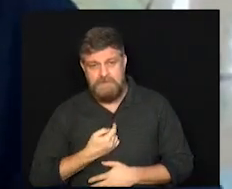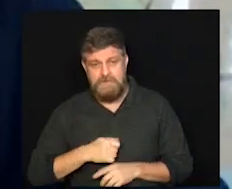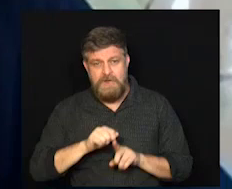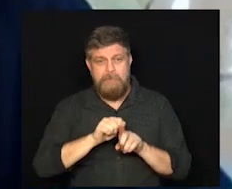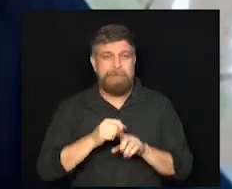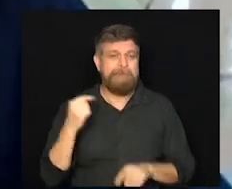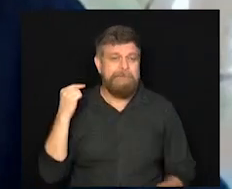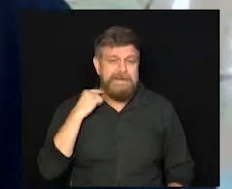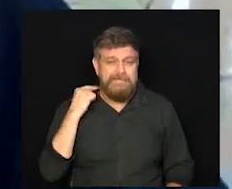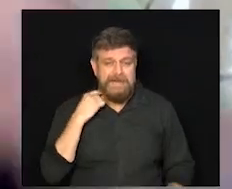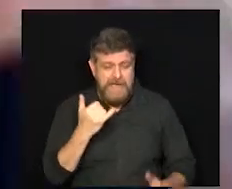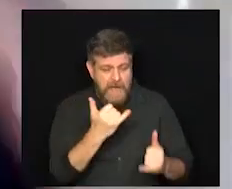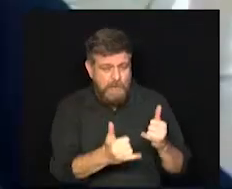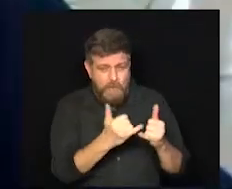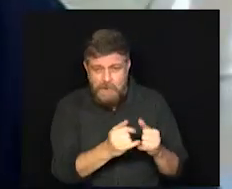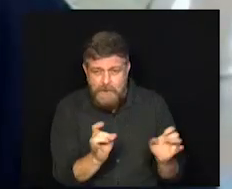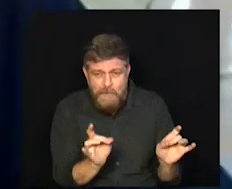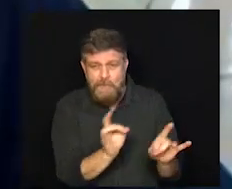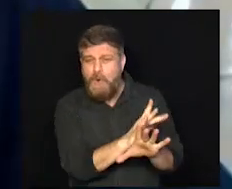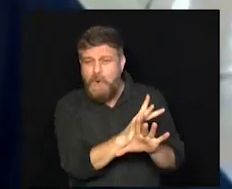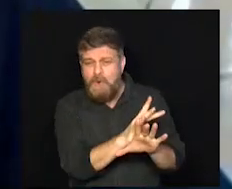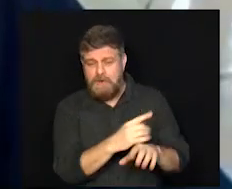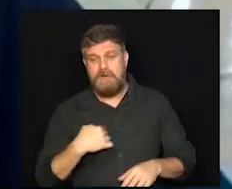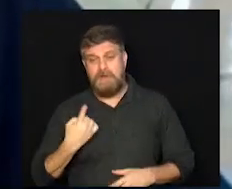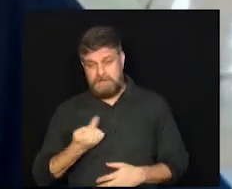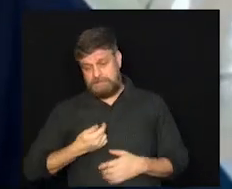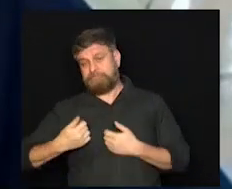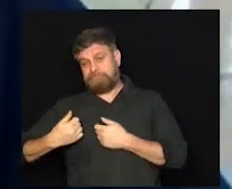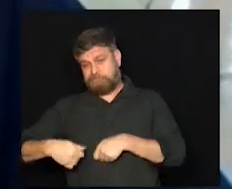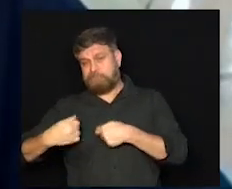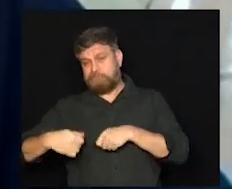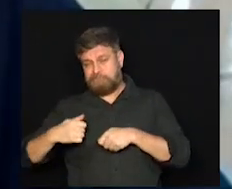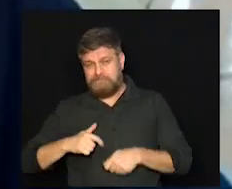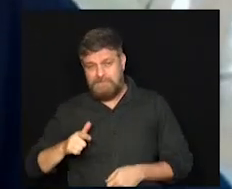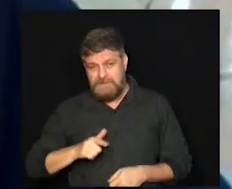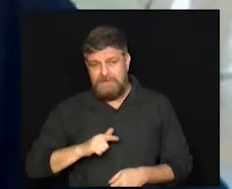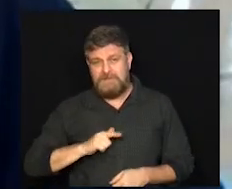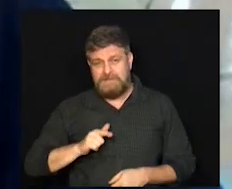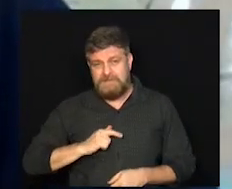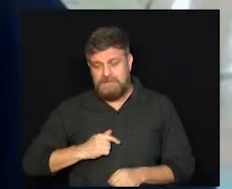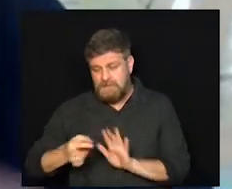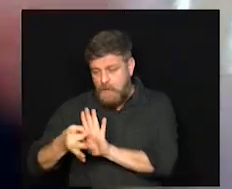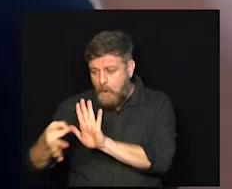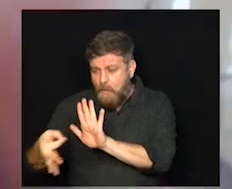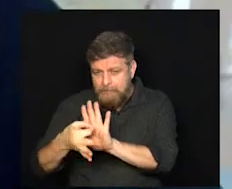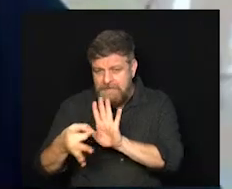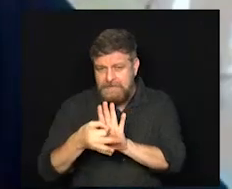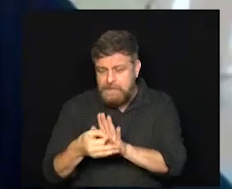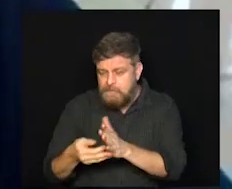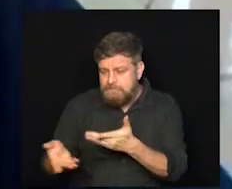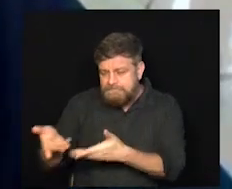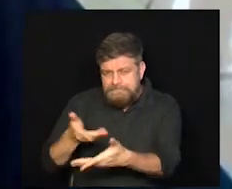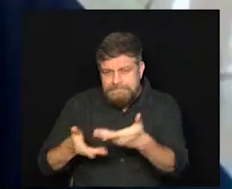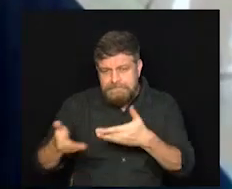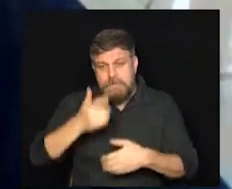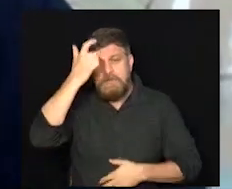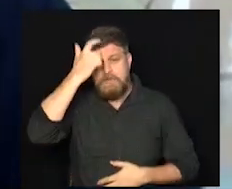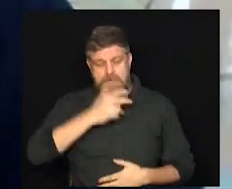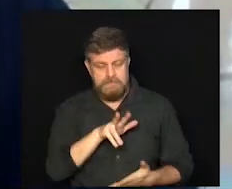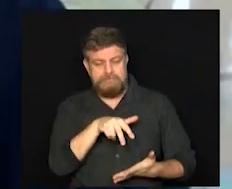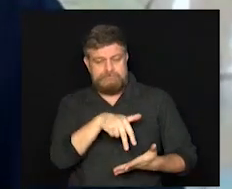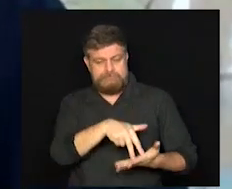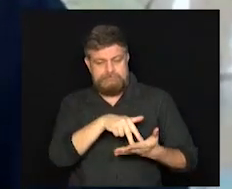na reta final e nós precisamos aí de toda a contribuição possível. Então, estou à disposição.